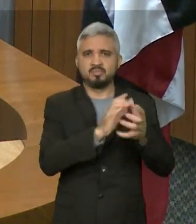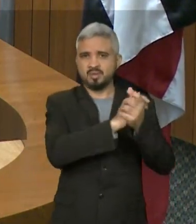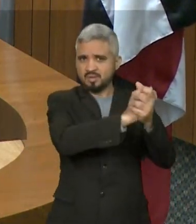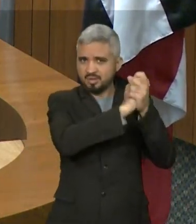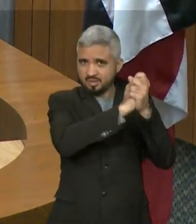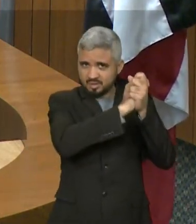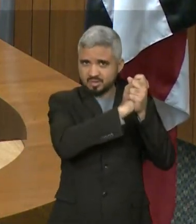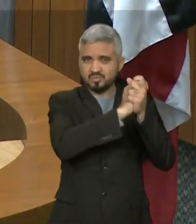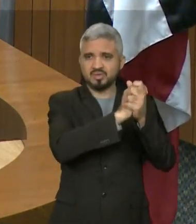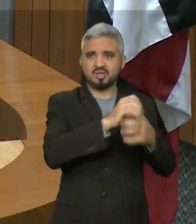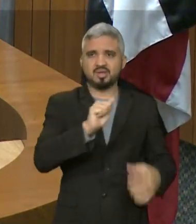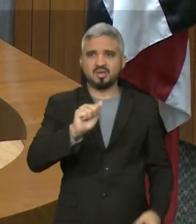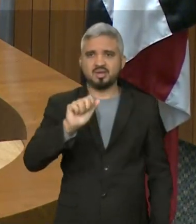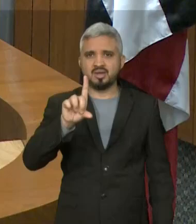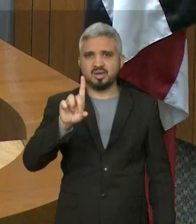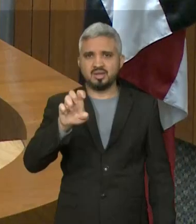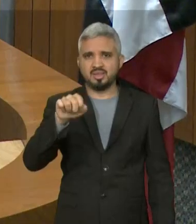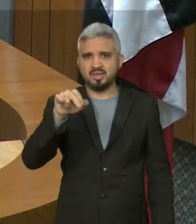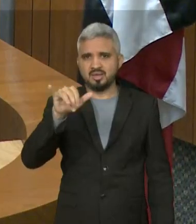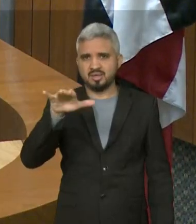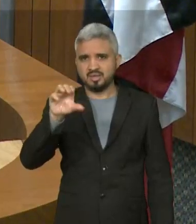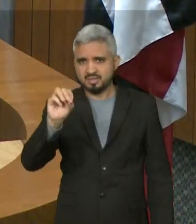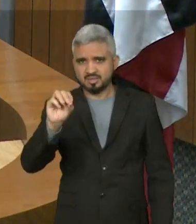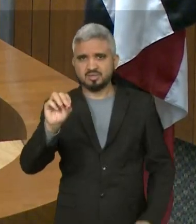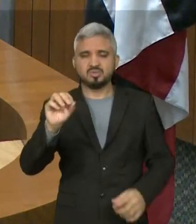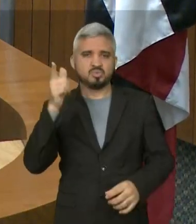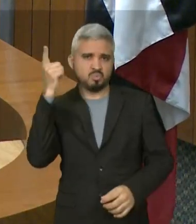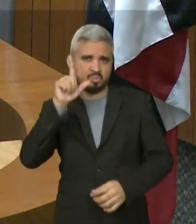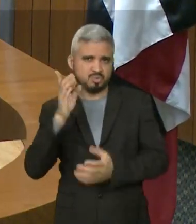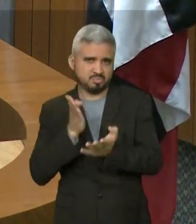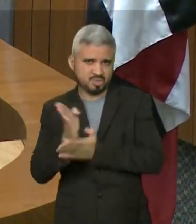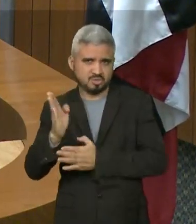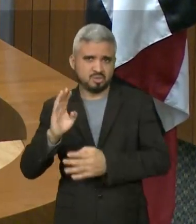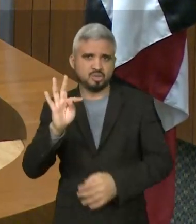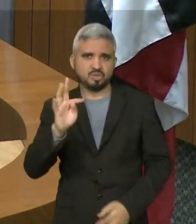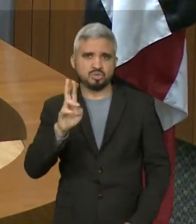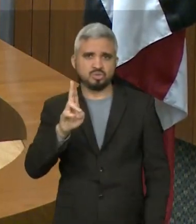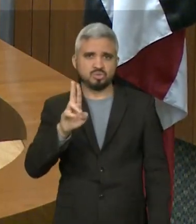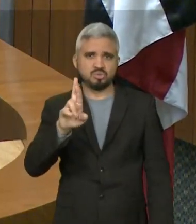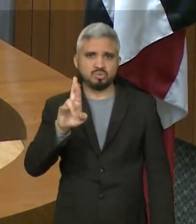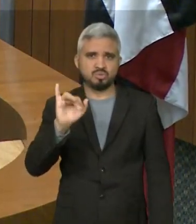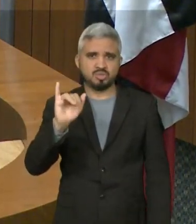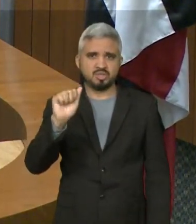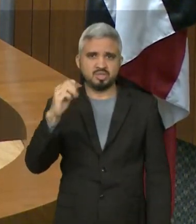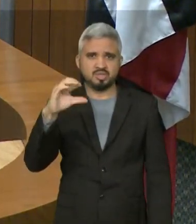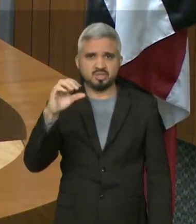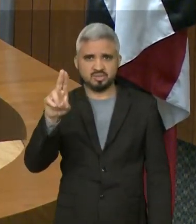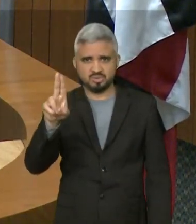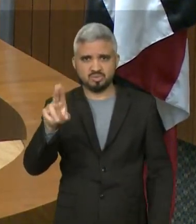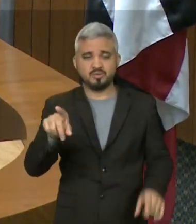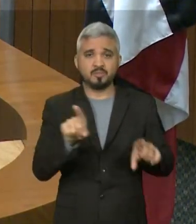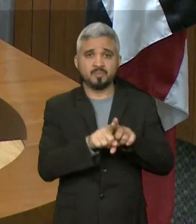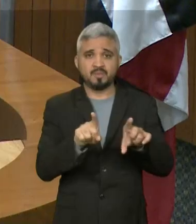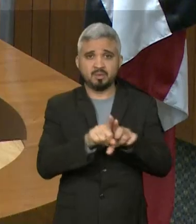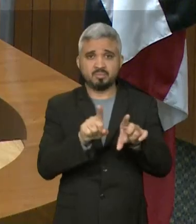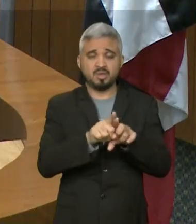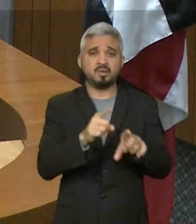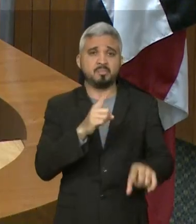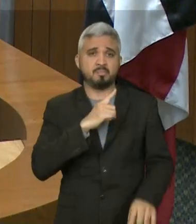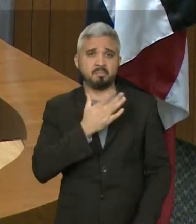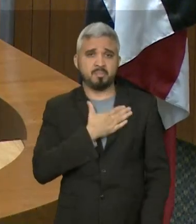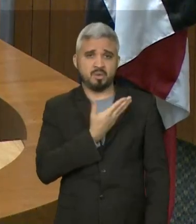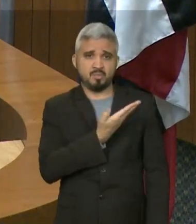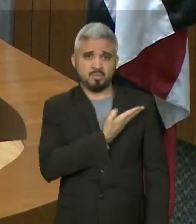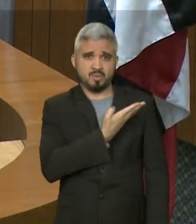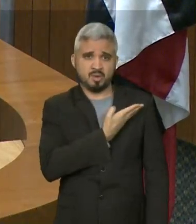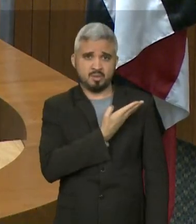Edésio, um grande prefeito que se reelegeu em Turiaçu. Parabenizo meu amigo professor Caçula, o único prefeito que tem